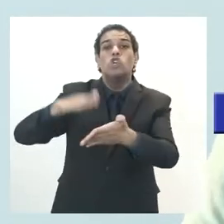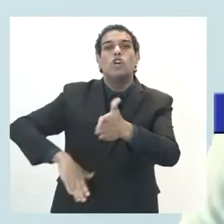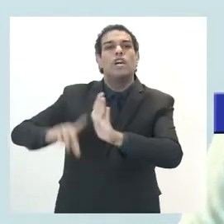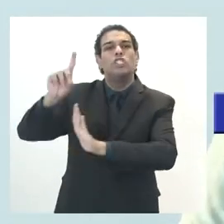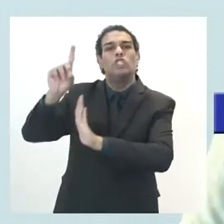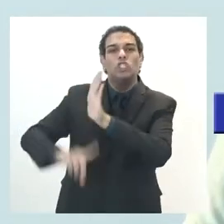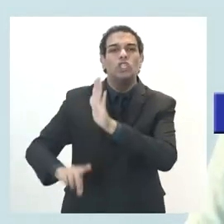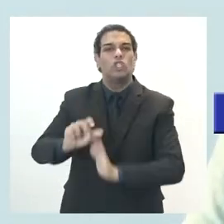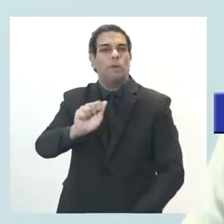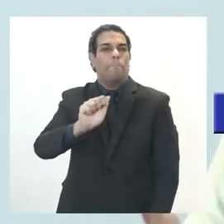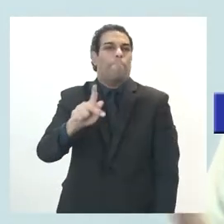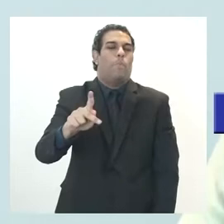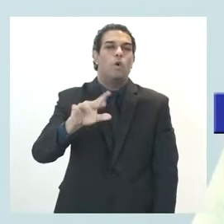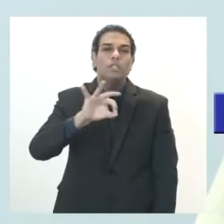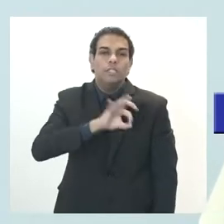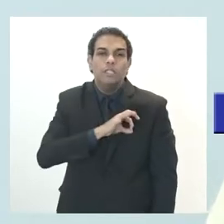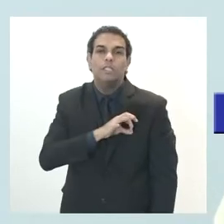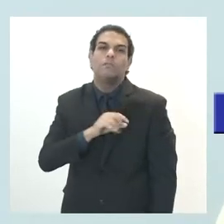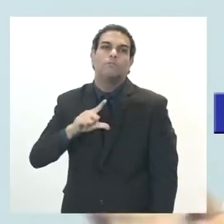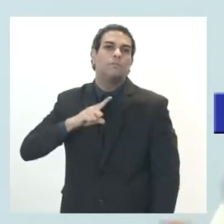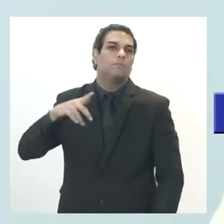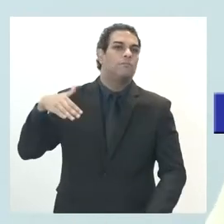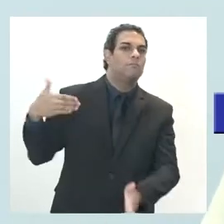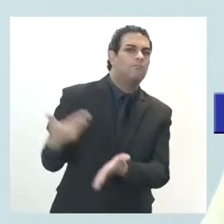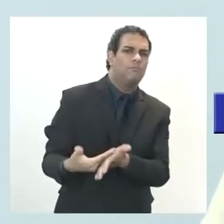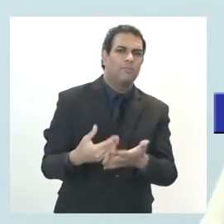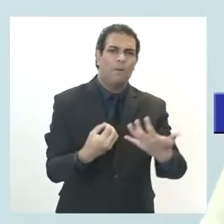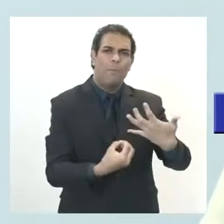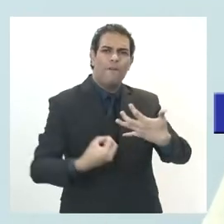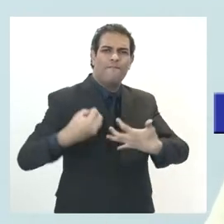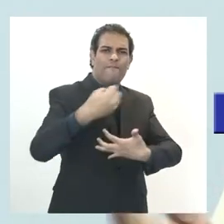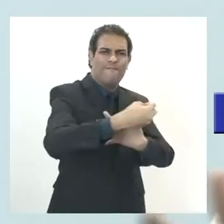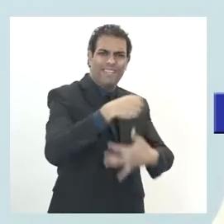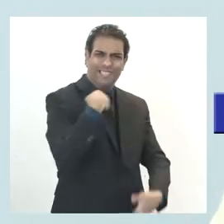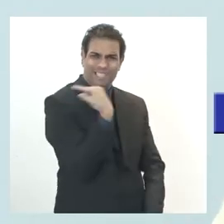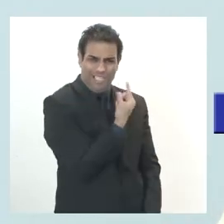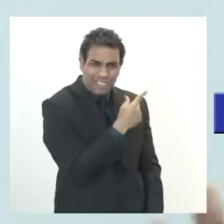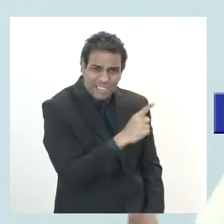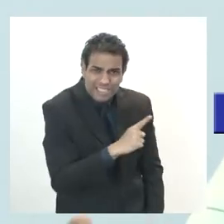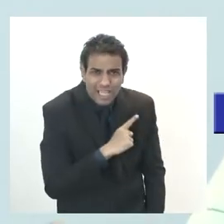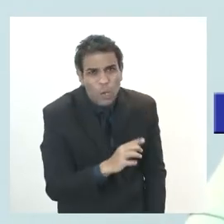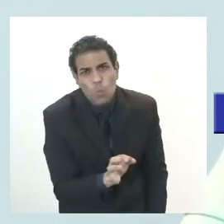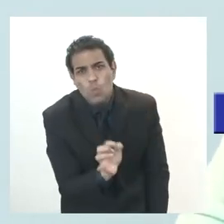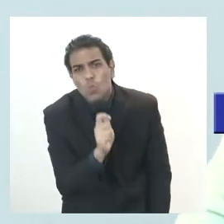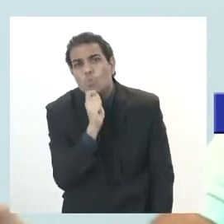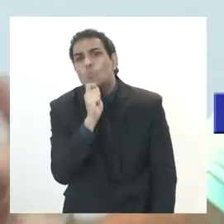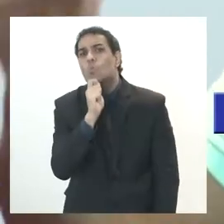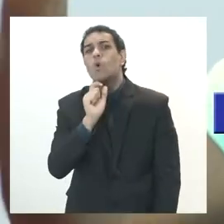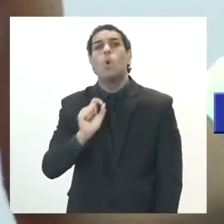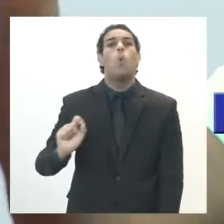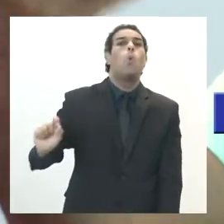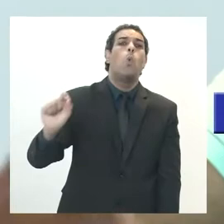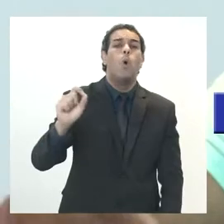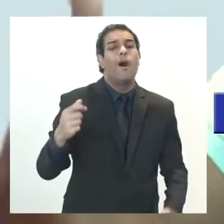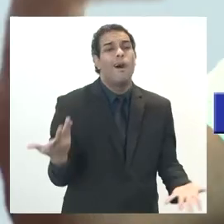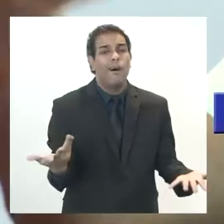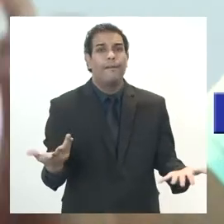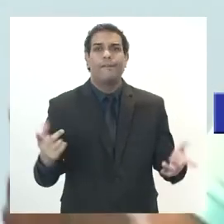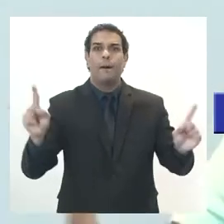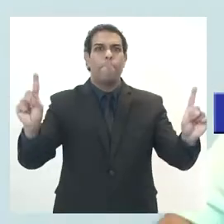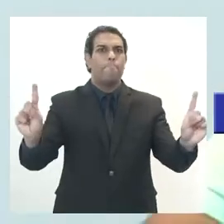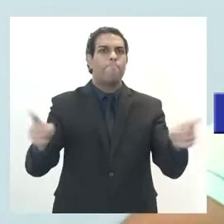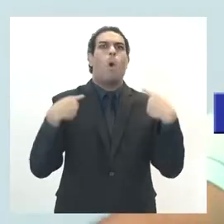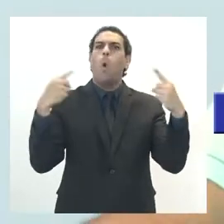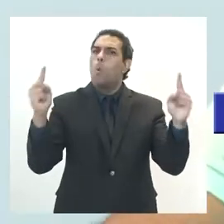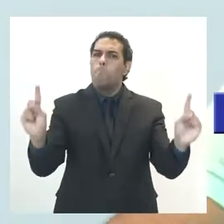de aposentado continua essas coisas tão Que privilégio que nós temos um privilégio nenhum só temos só o que só pancada